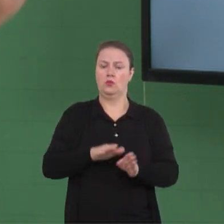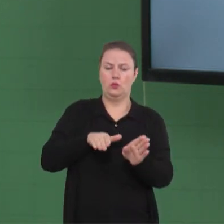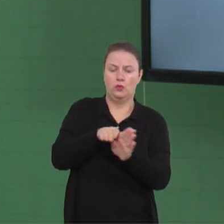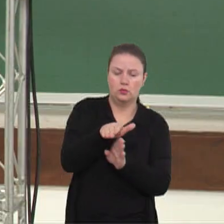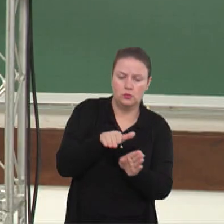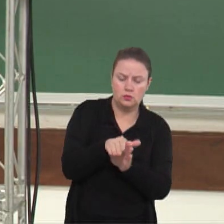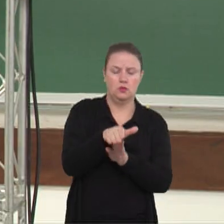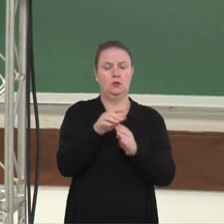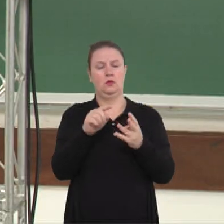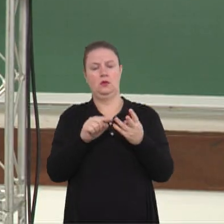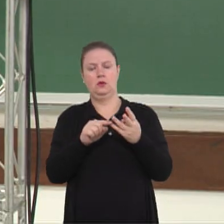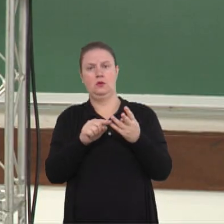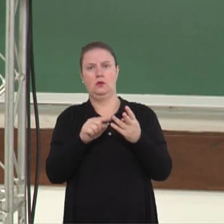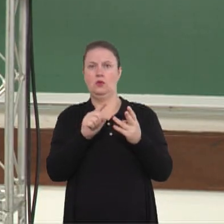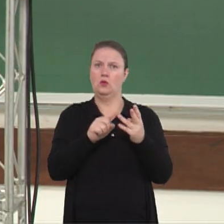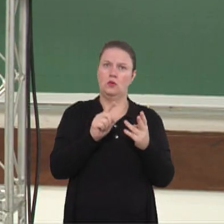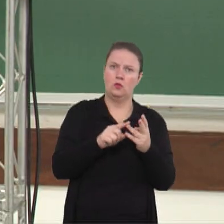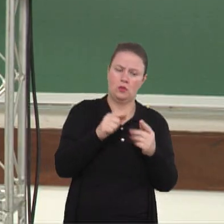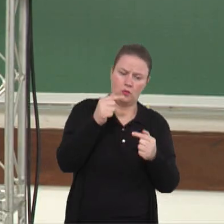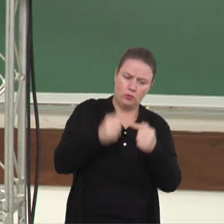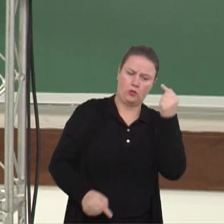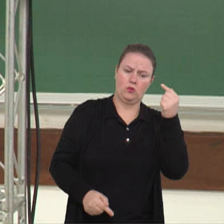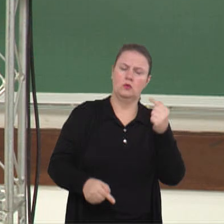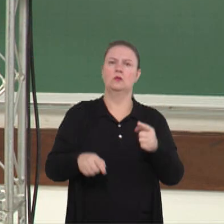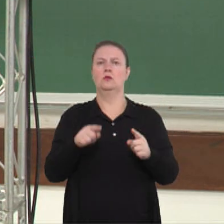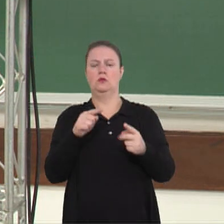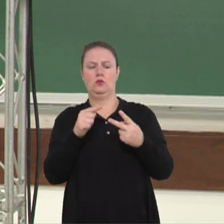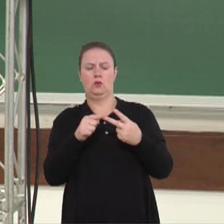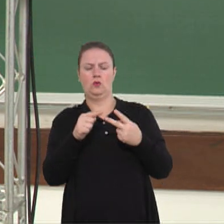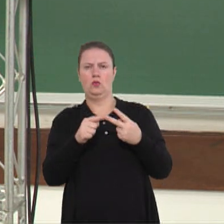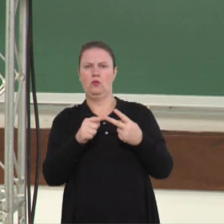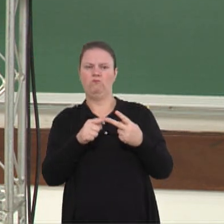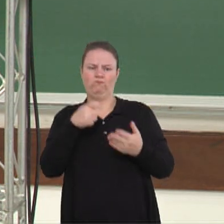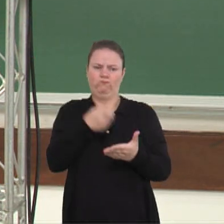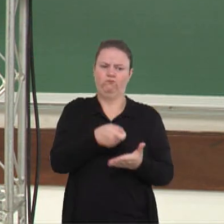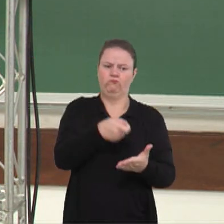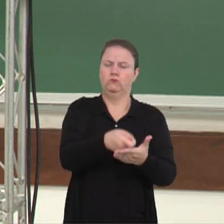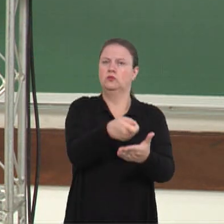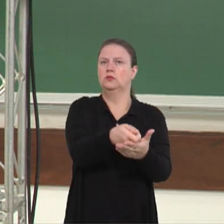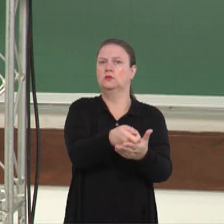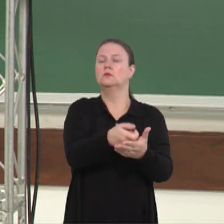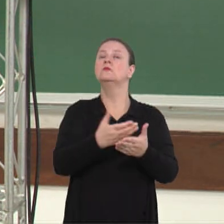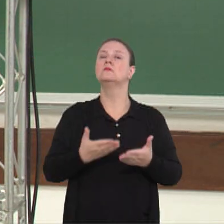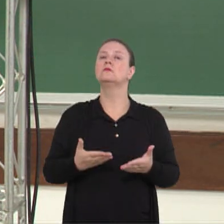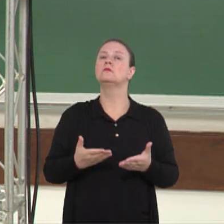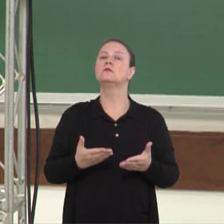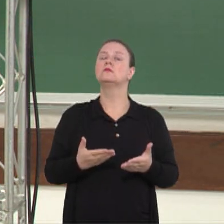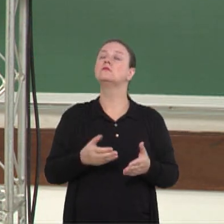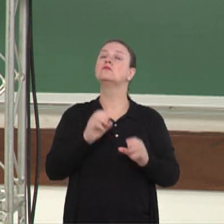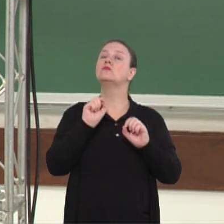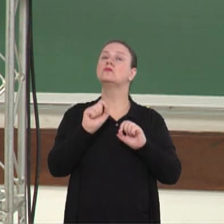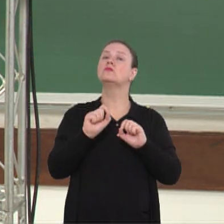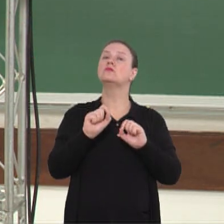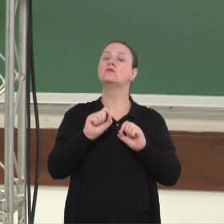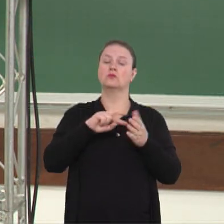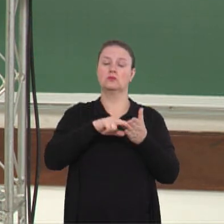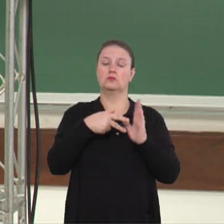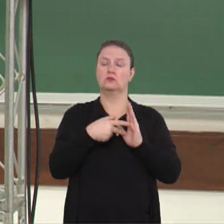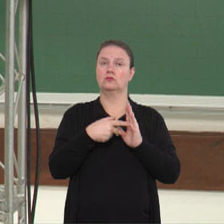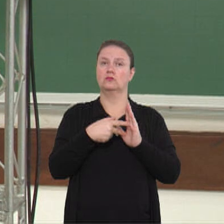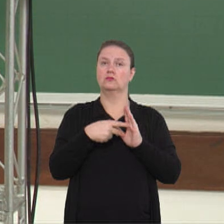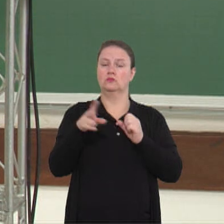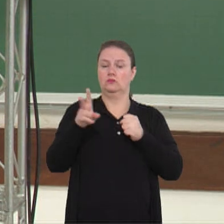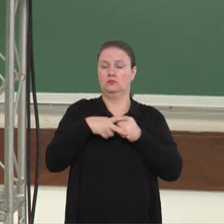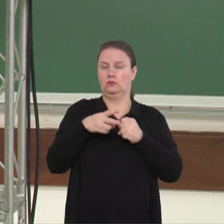conselho ou que você tá falando de uma proibição ou alguma obrigação tá ok então é isso que a gente chama de verbos